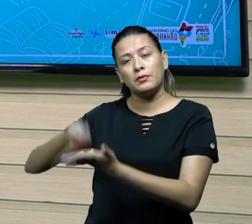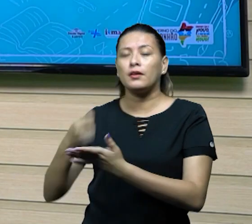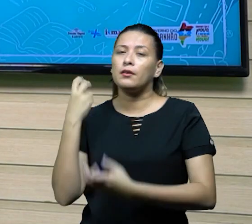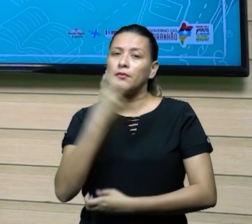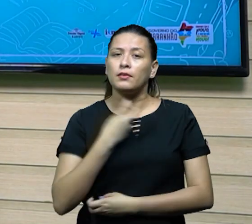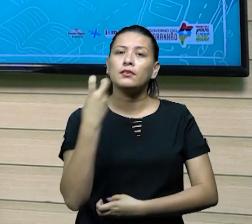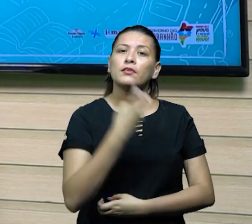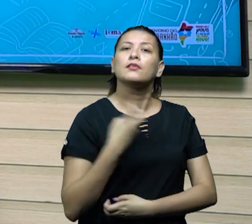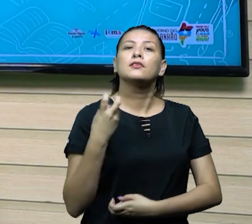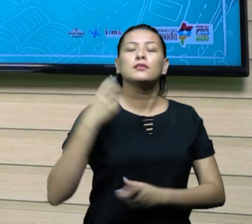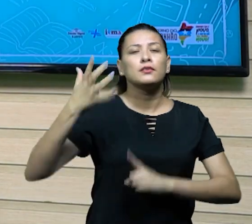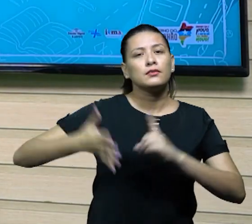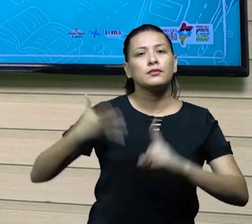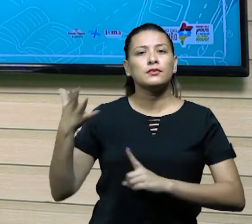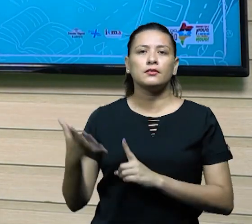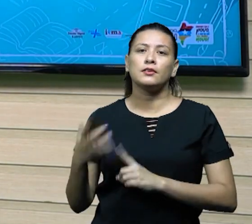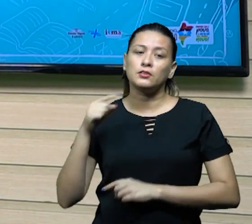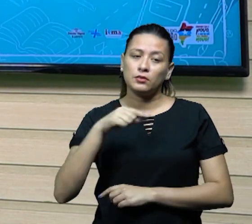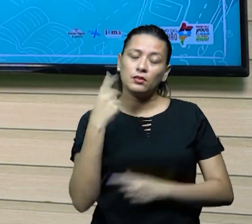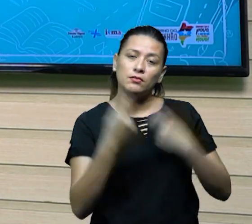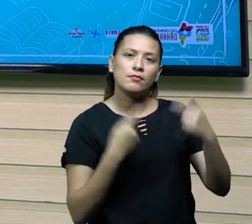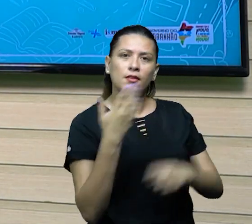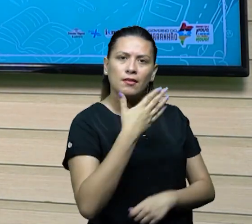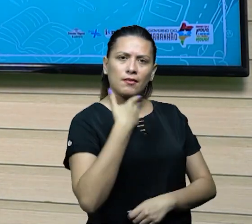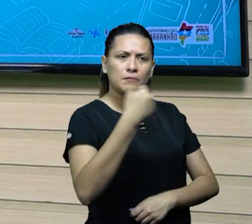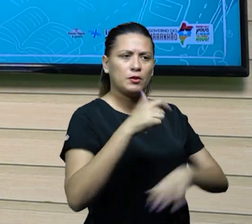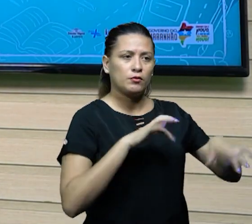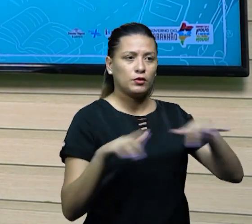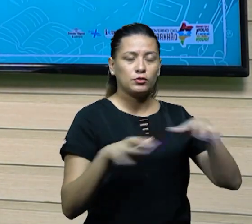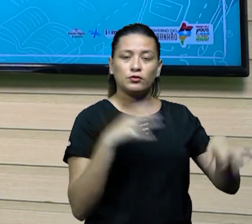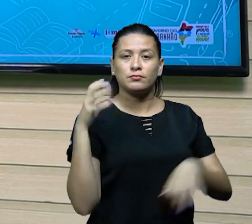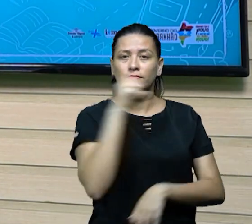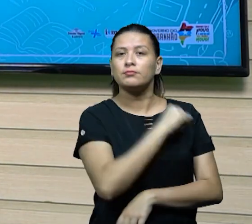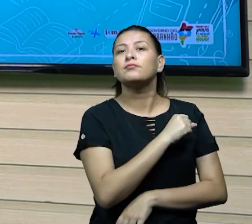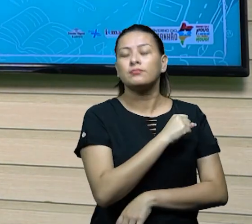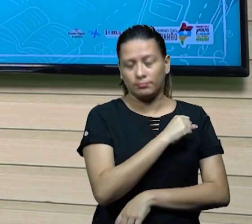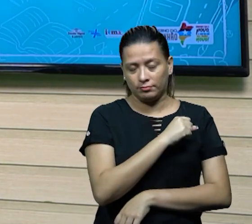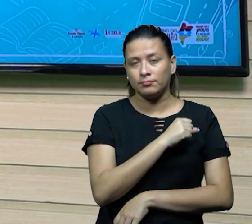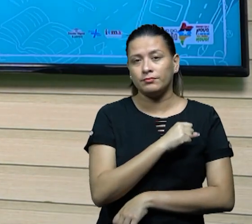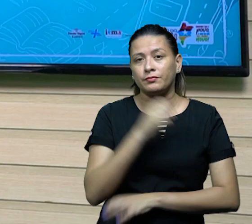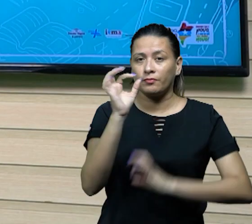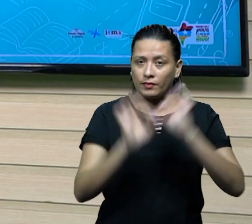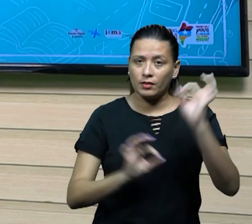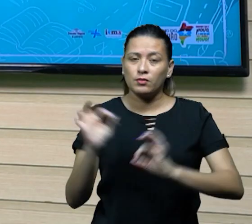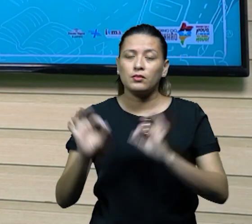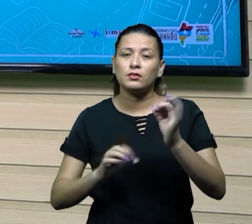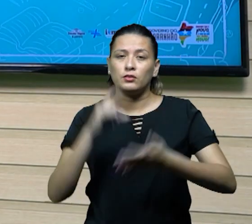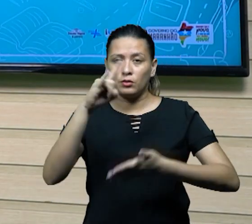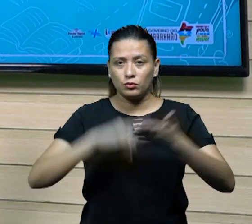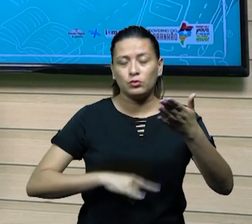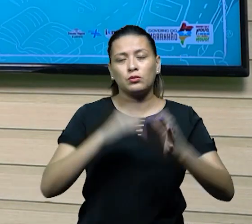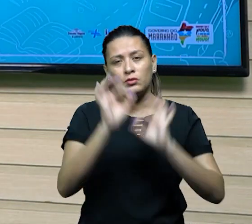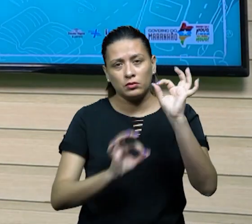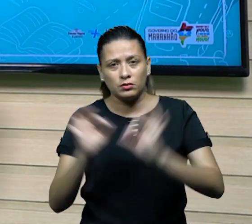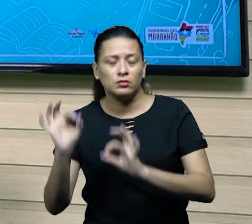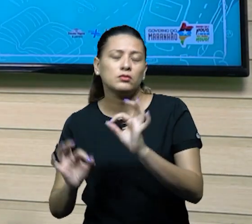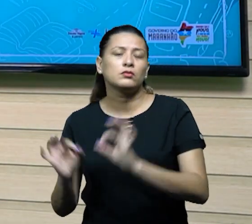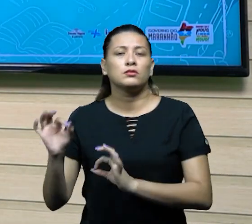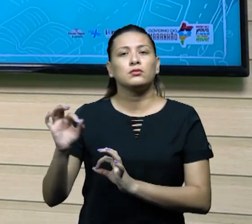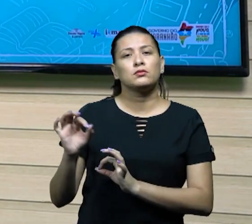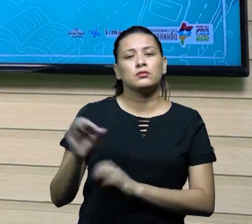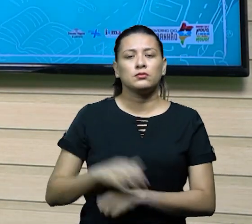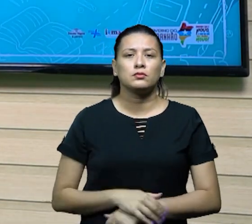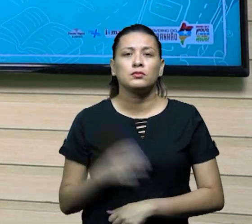Vai. Ele não sabia falar em público. Vamos pagar um curso de comunicação e oratória, para ele poder falar em público. Ele vai ser